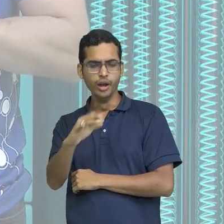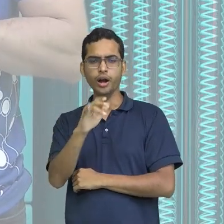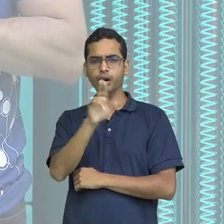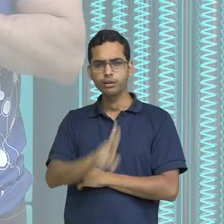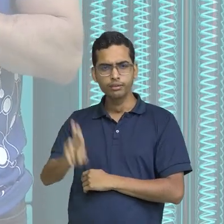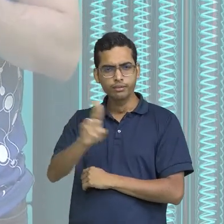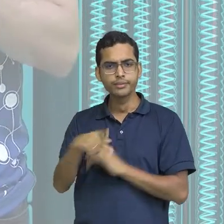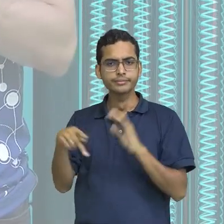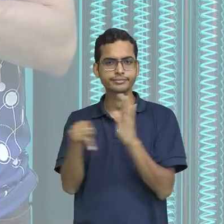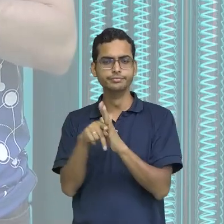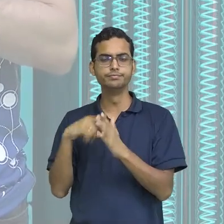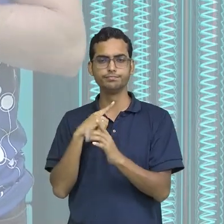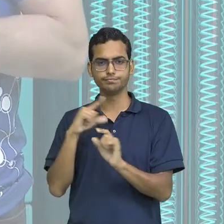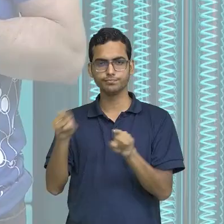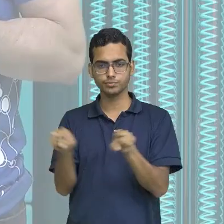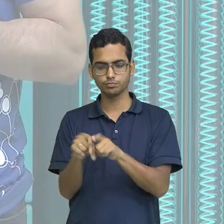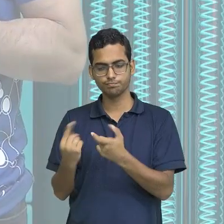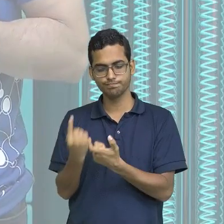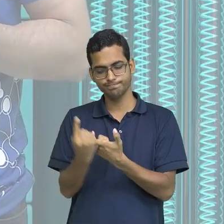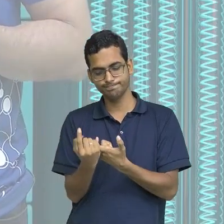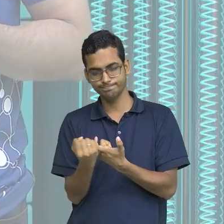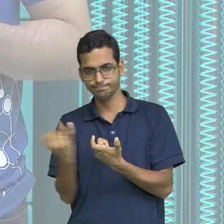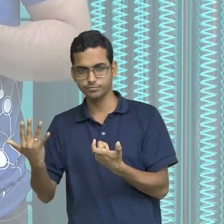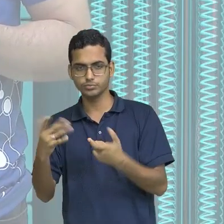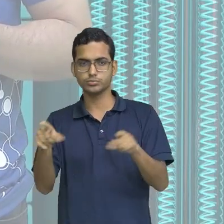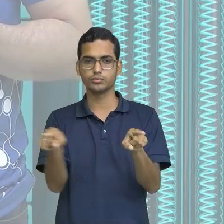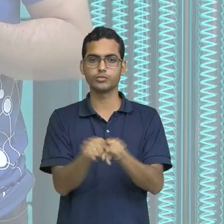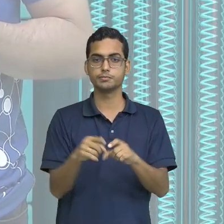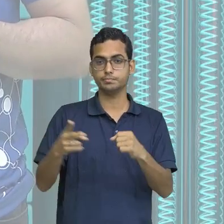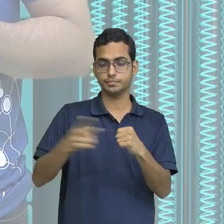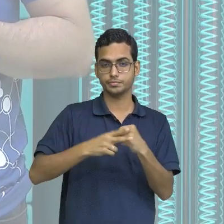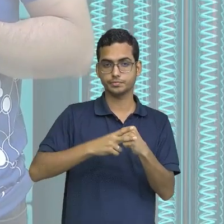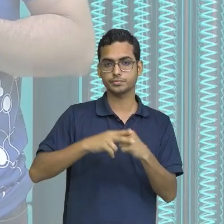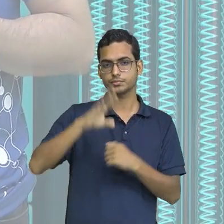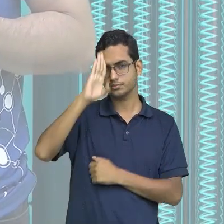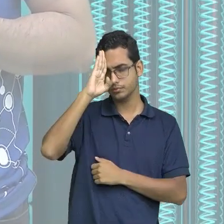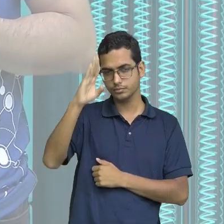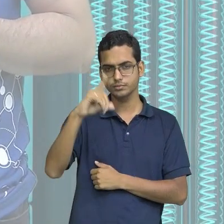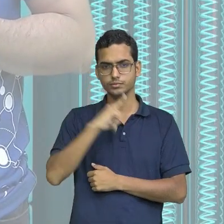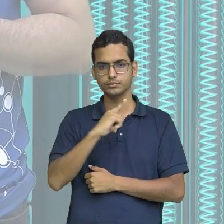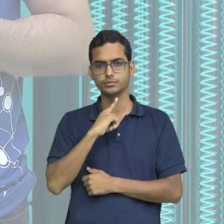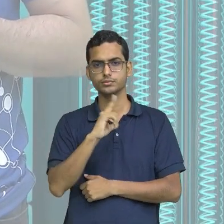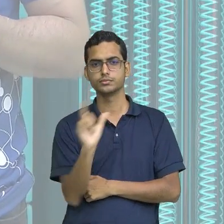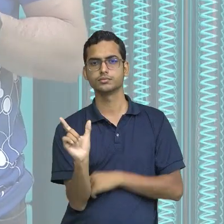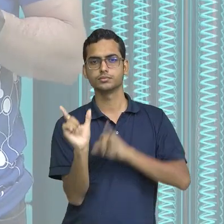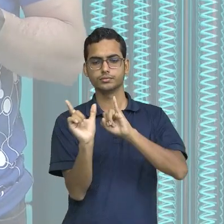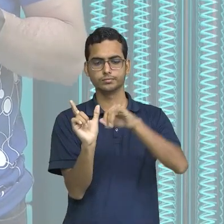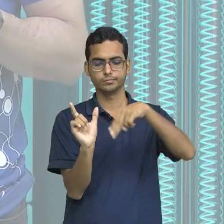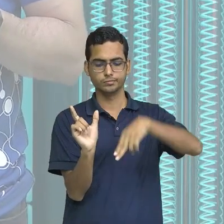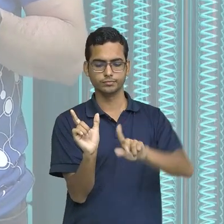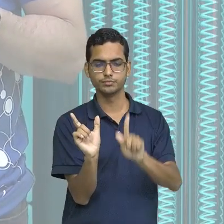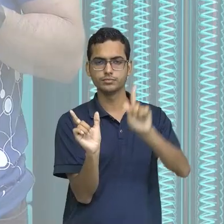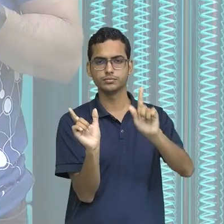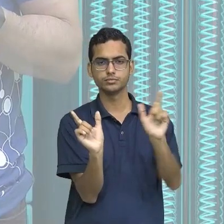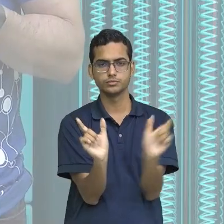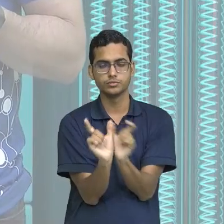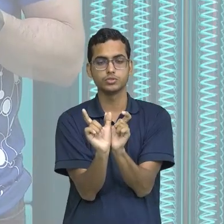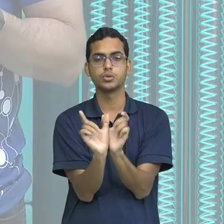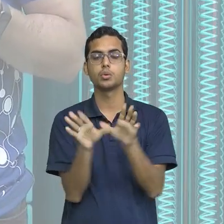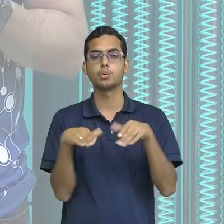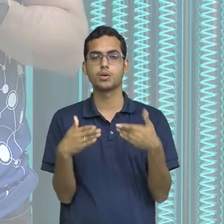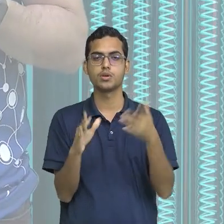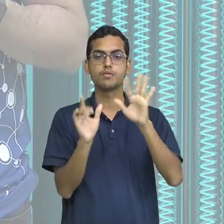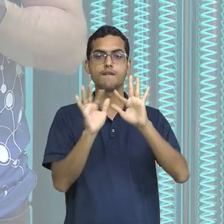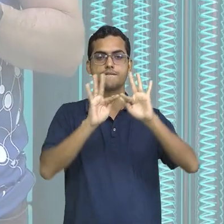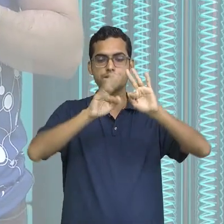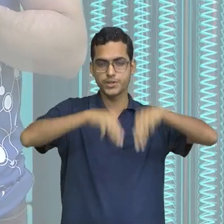for plural, mais o verbo principal acrescido de ing, que é o gerúndio, né? Que dá essa ideia que a